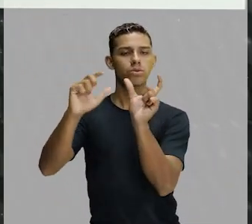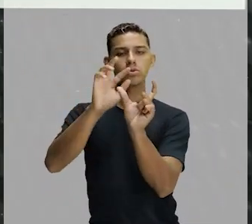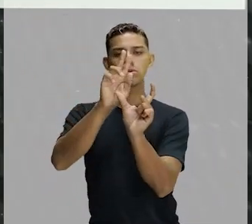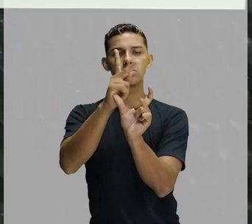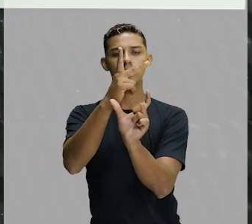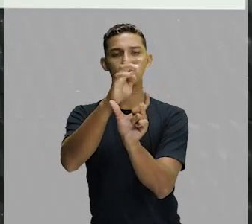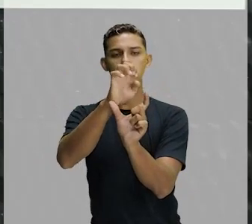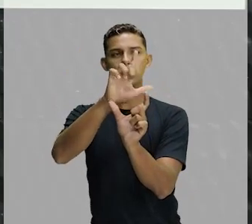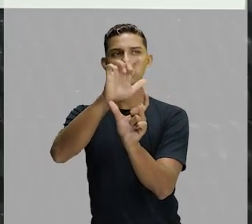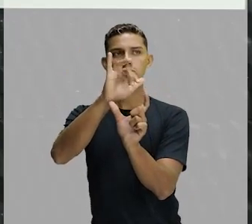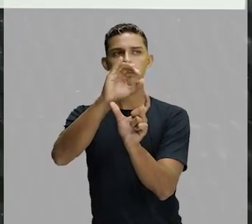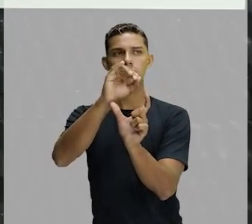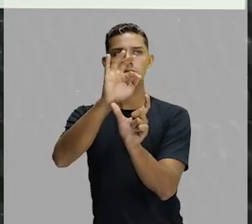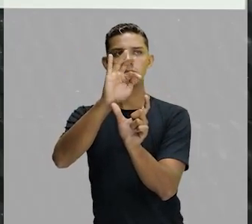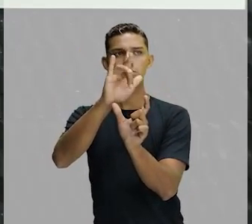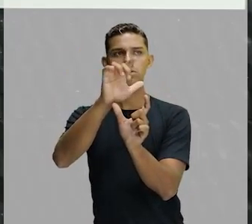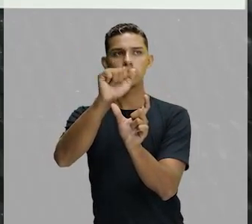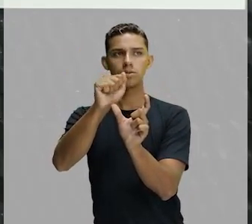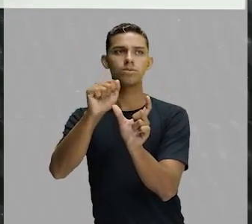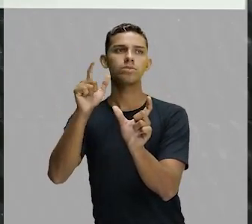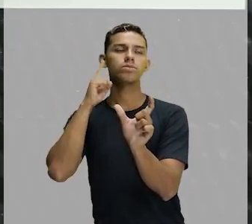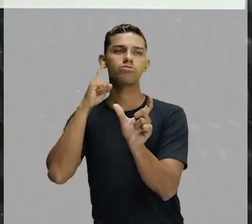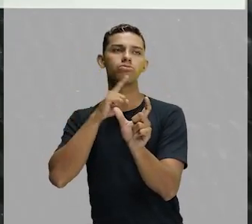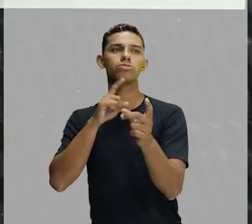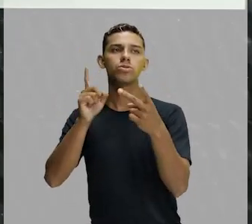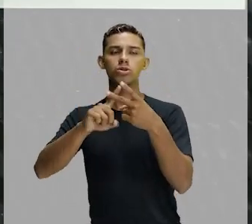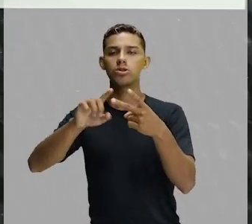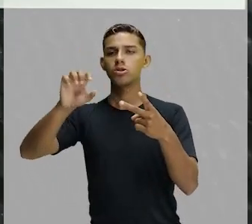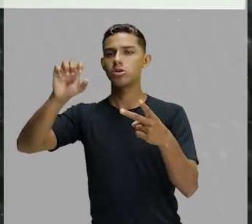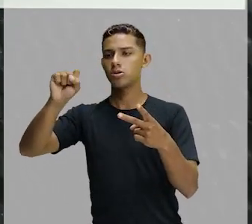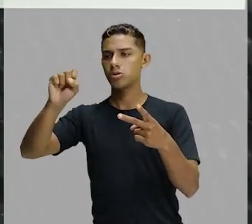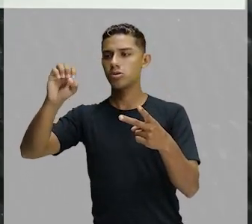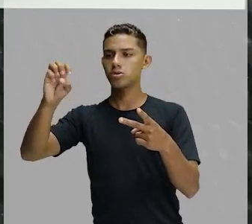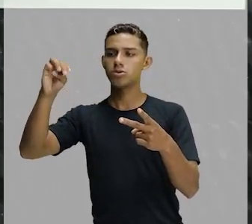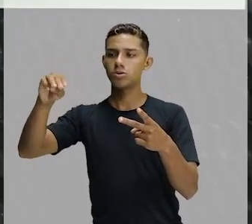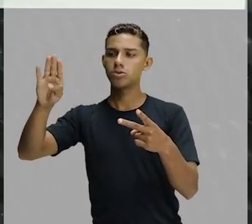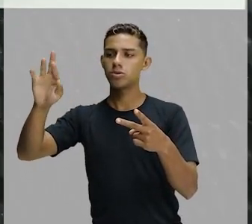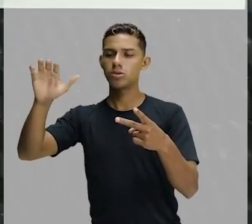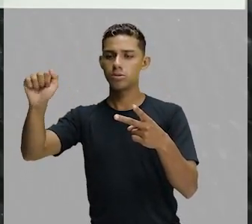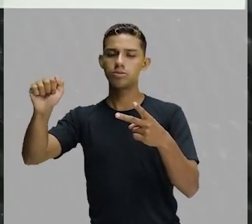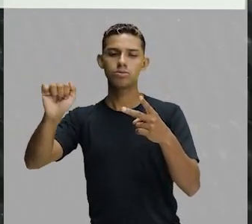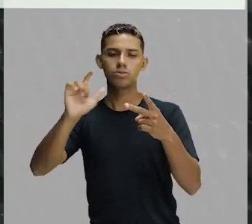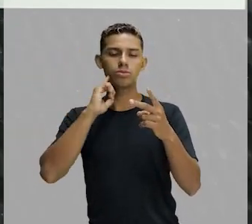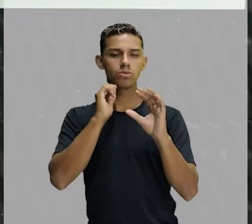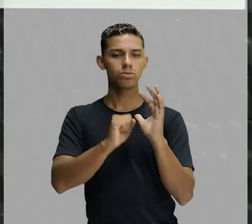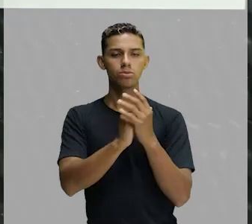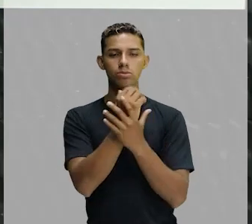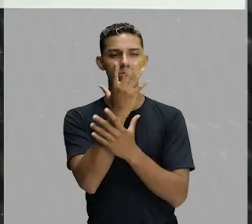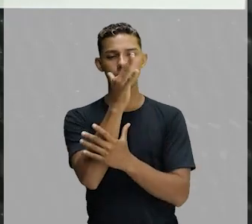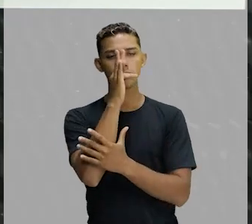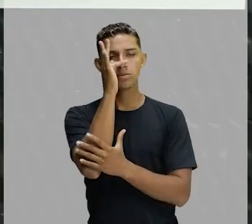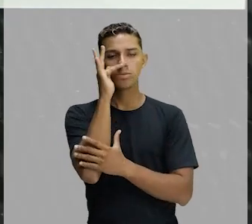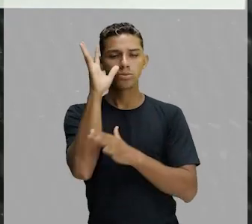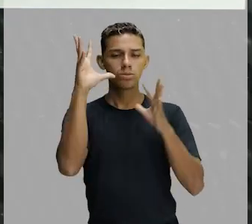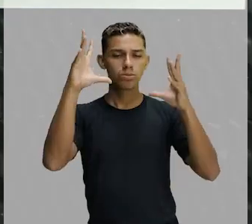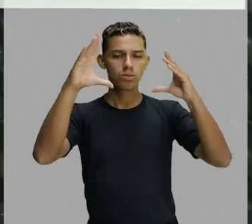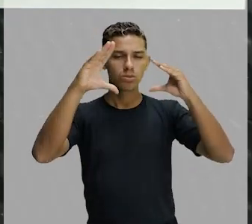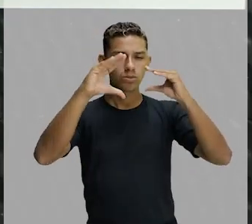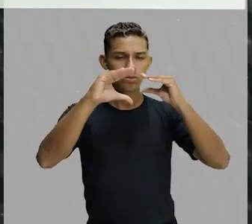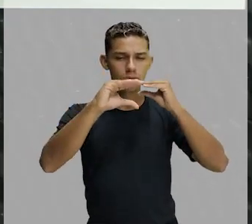como plantas heliófilas. E tem as plantas de sombra que são chamadas de plantas ombrófilas, ou seja, o ponto